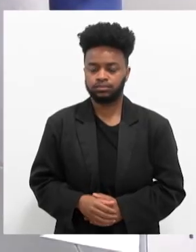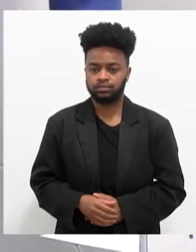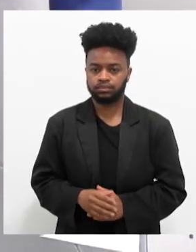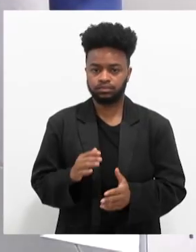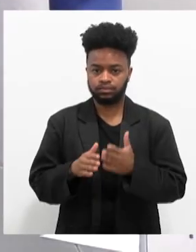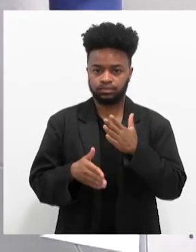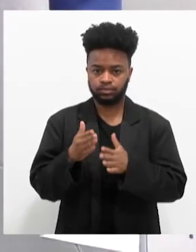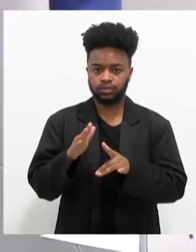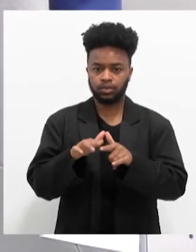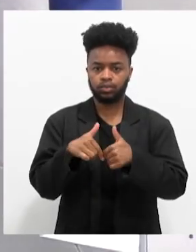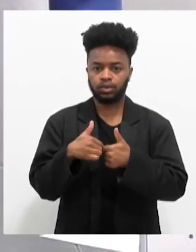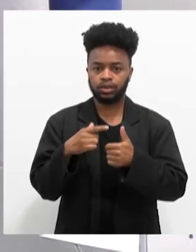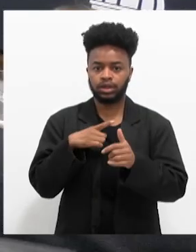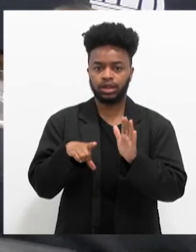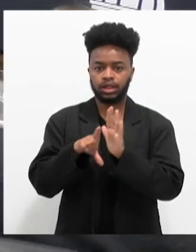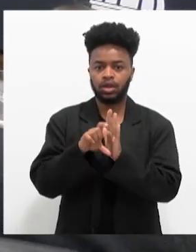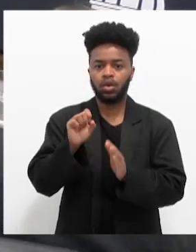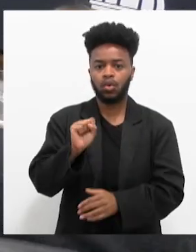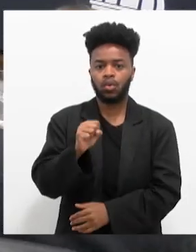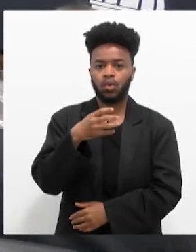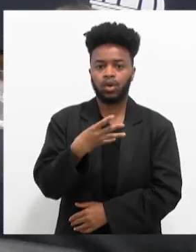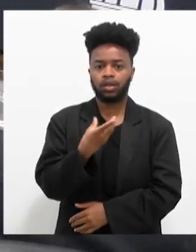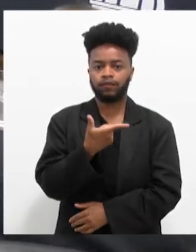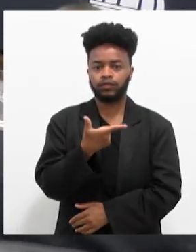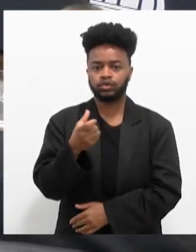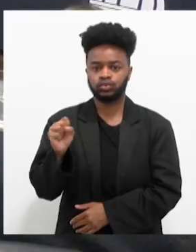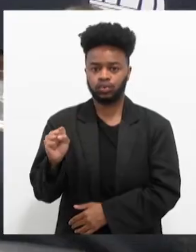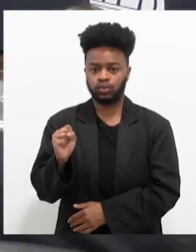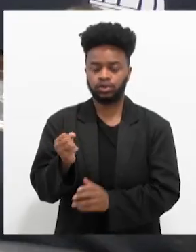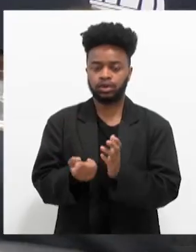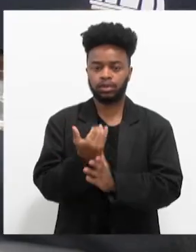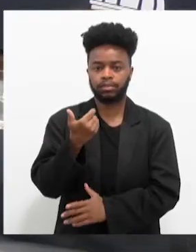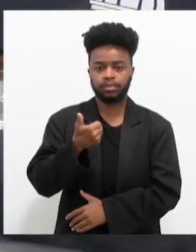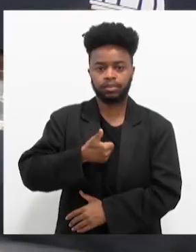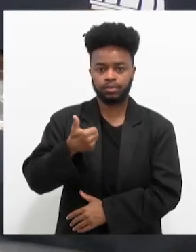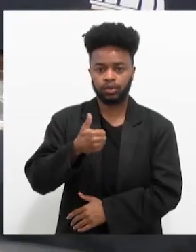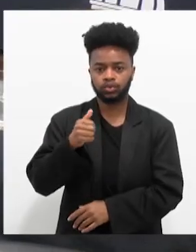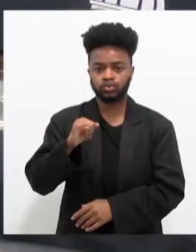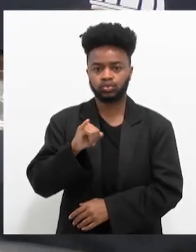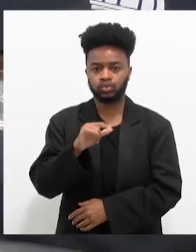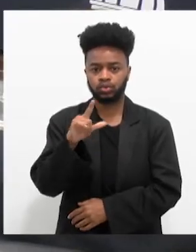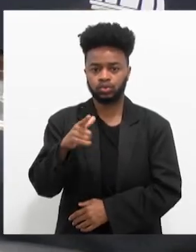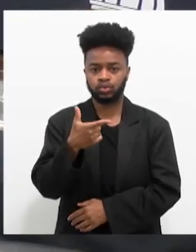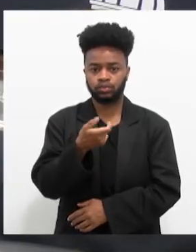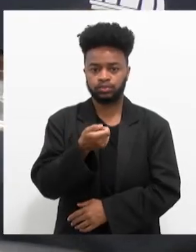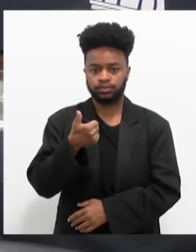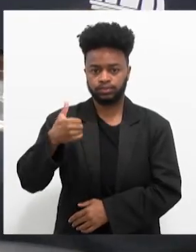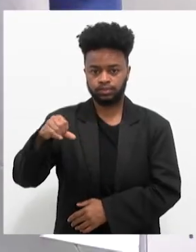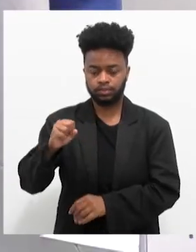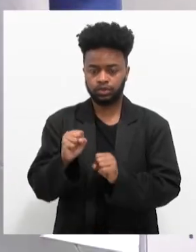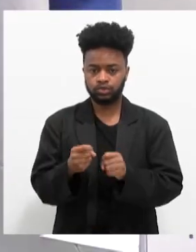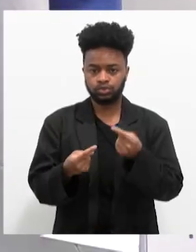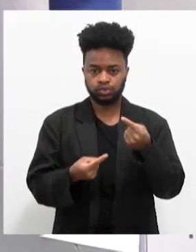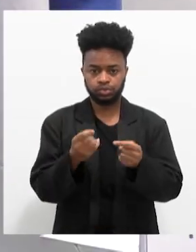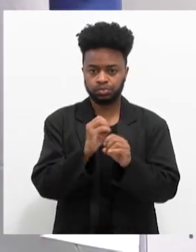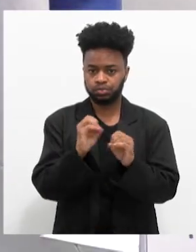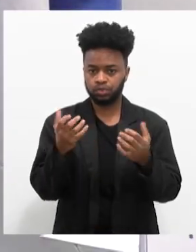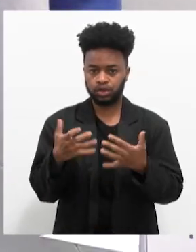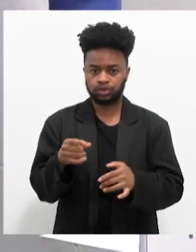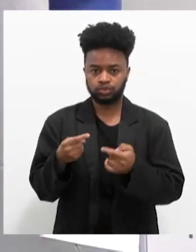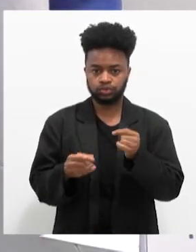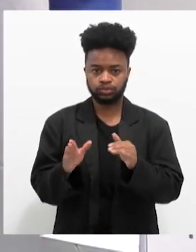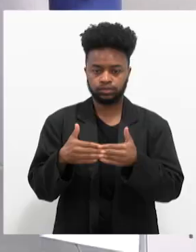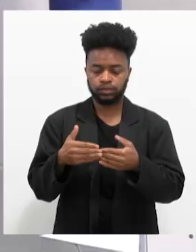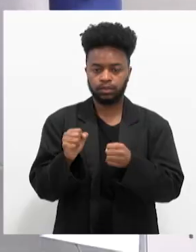Prejudicabilidade em razão da Lei 8.428, de 1º de julho de 2019. Em discussão. Não havendo quem queira discutir, encerrada a